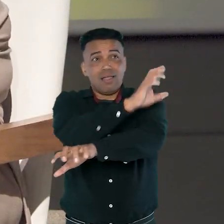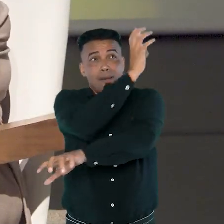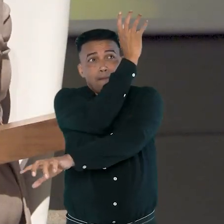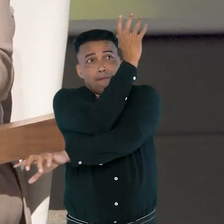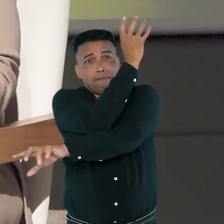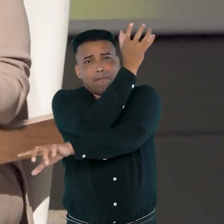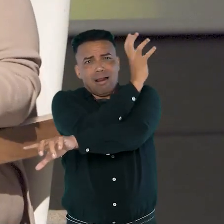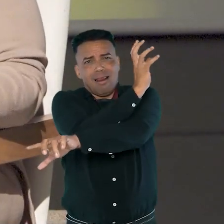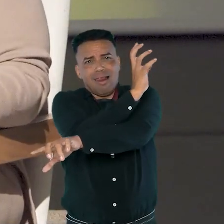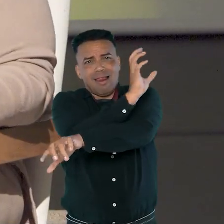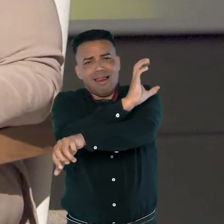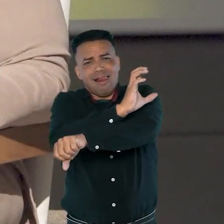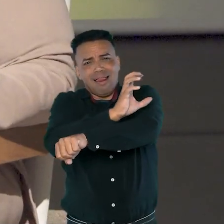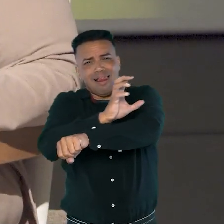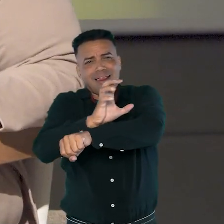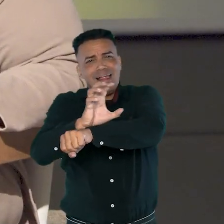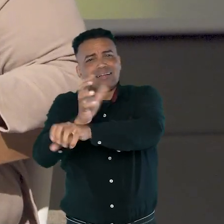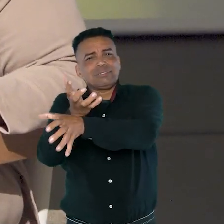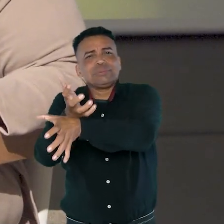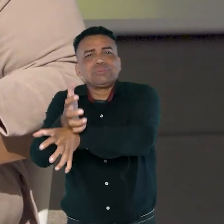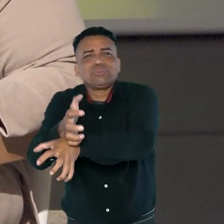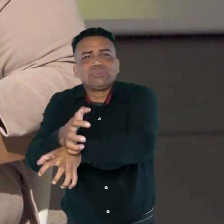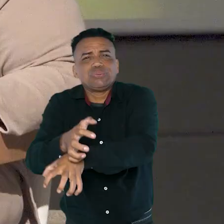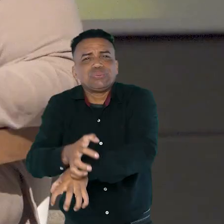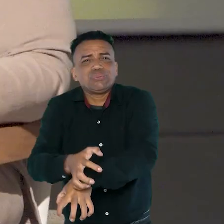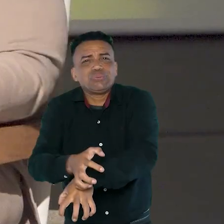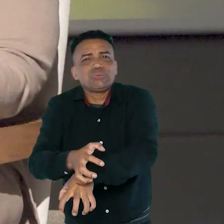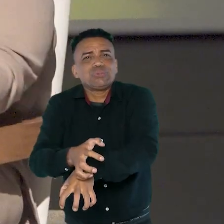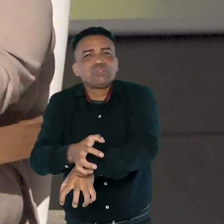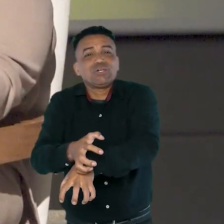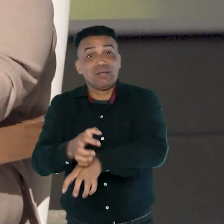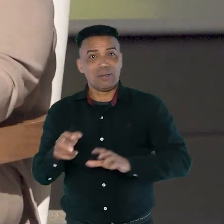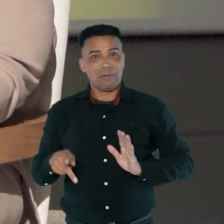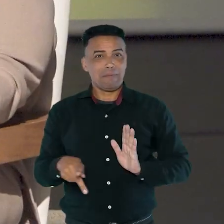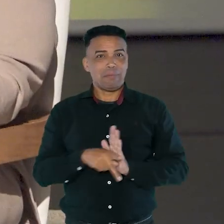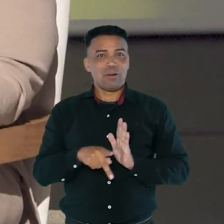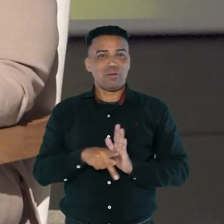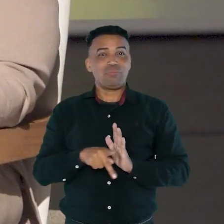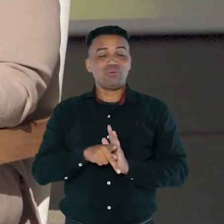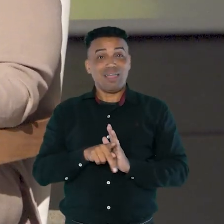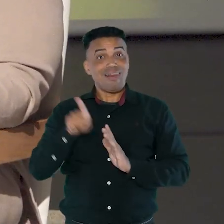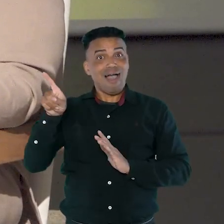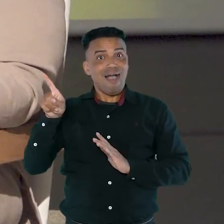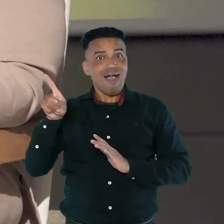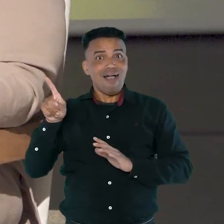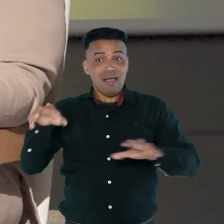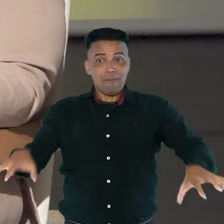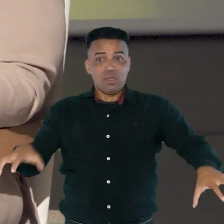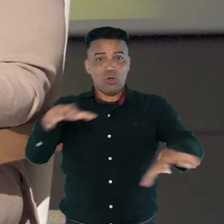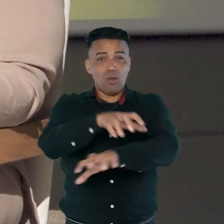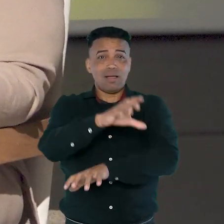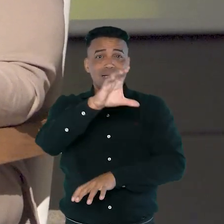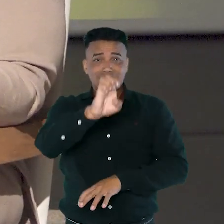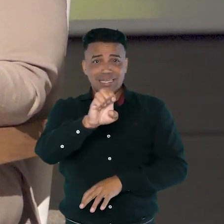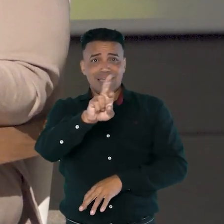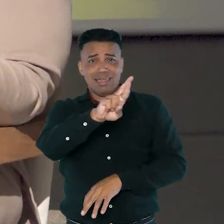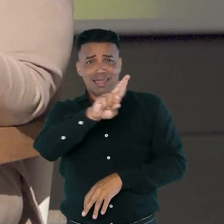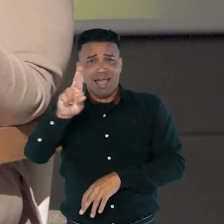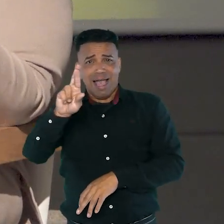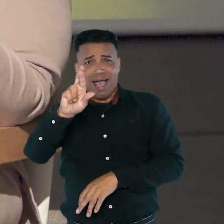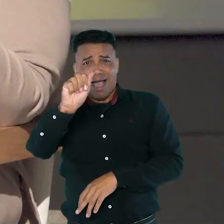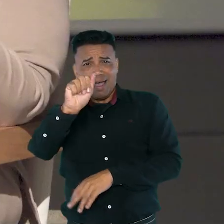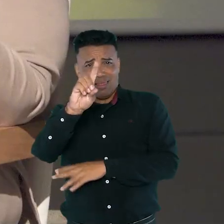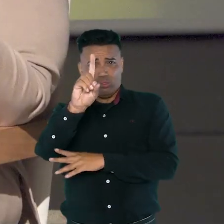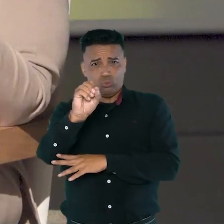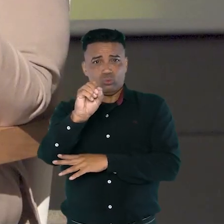periferias, os recursos vão ficando mais escassos, os recursos do próprio cerrado, né? Eu acho que isso tem